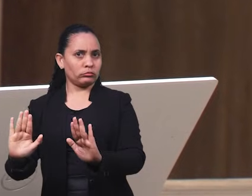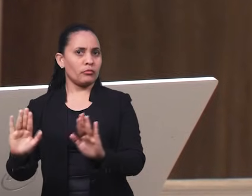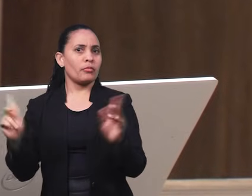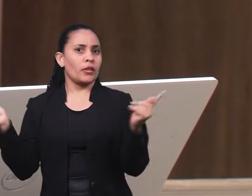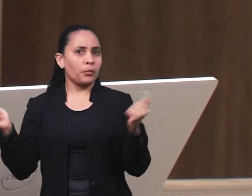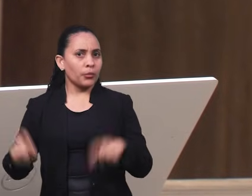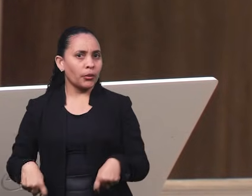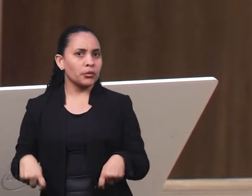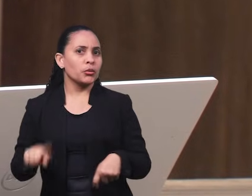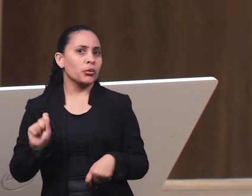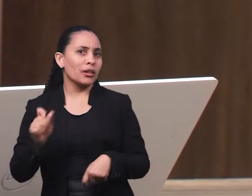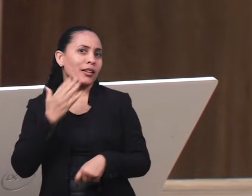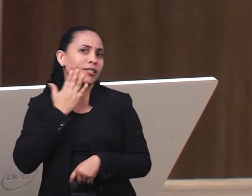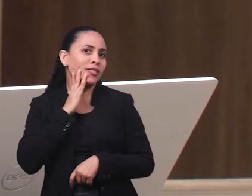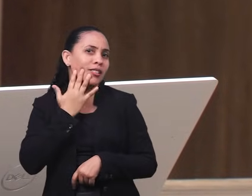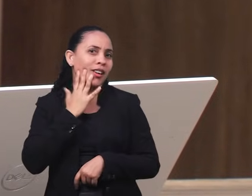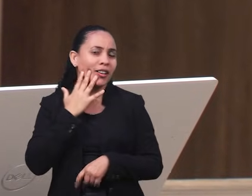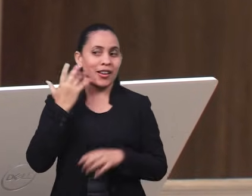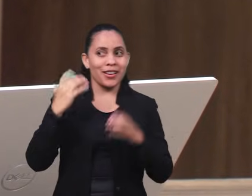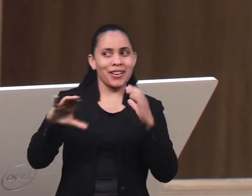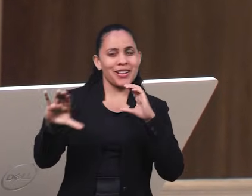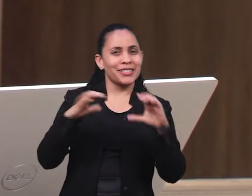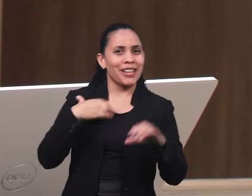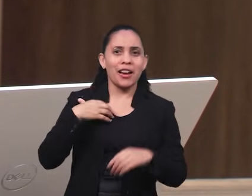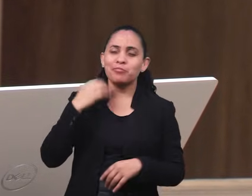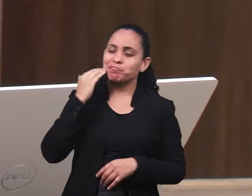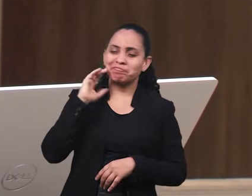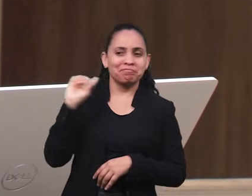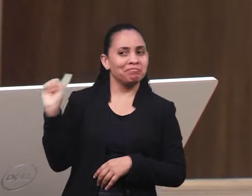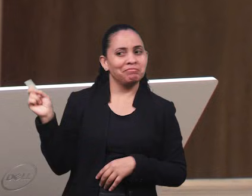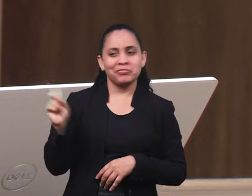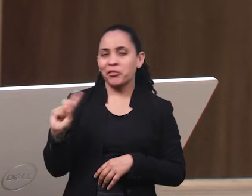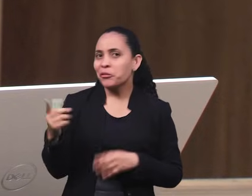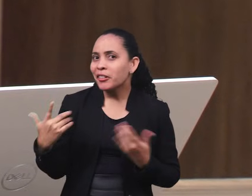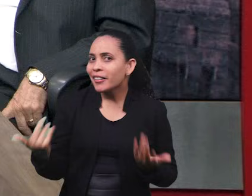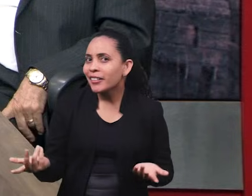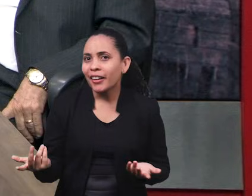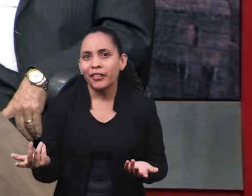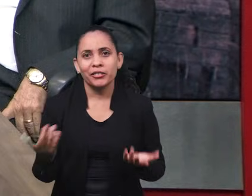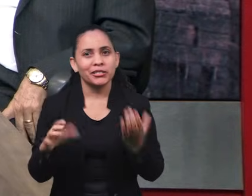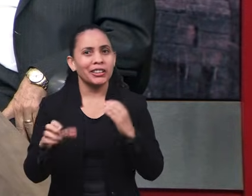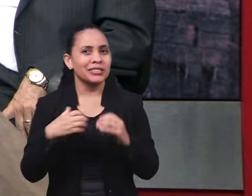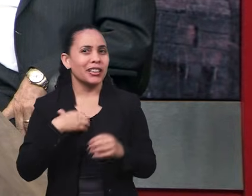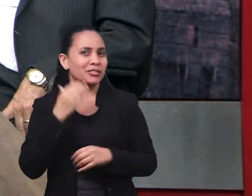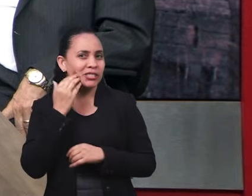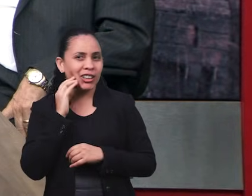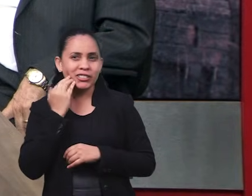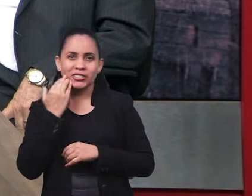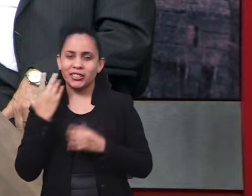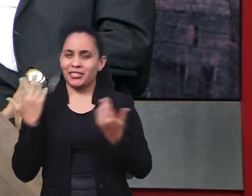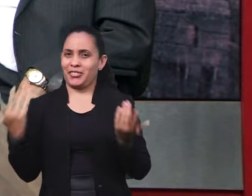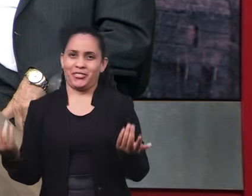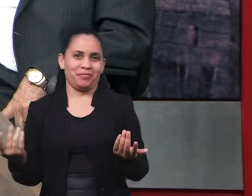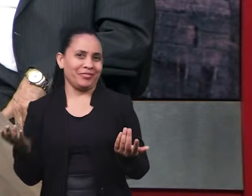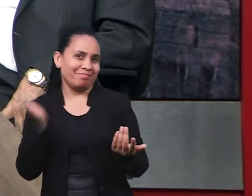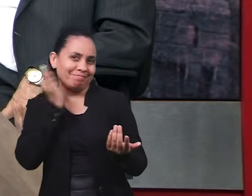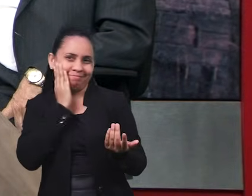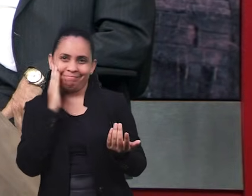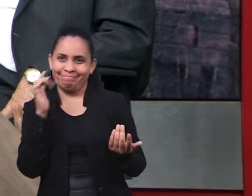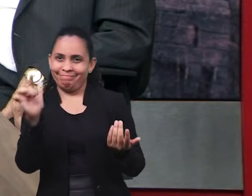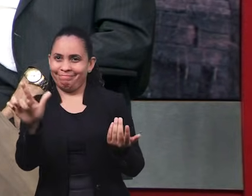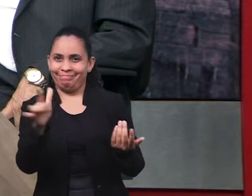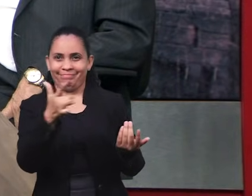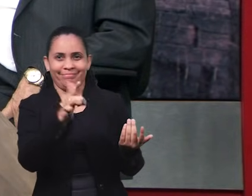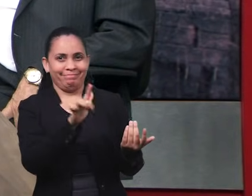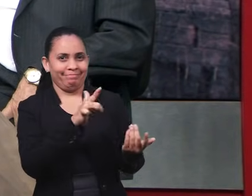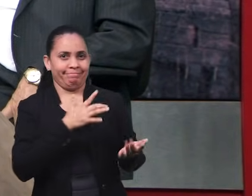também não pôde compreender a carta de Cantares de Salomão, Cantares também não chegou a alcançar fez isso. uma parte, né?